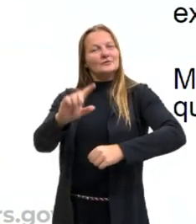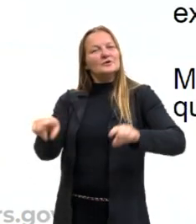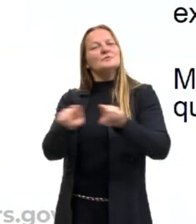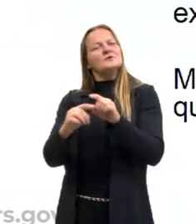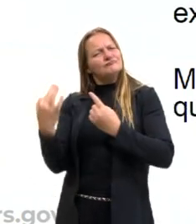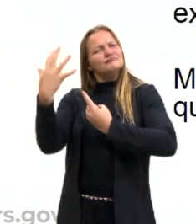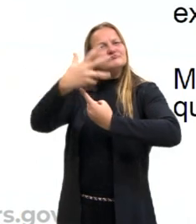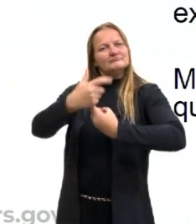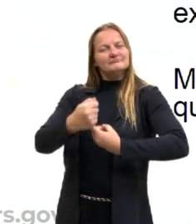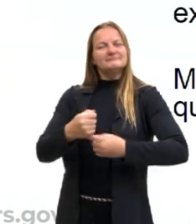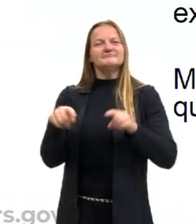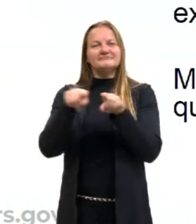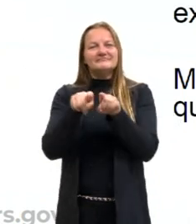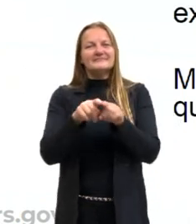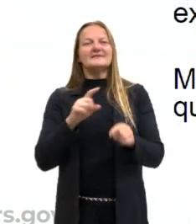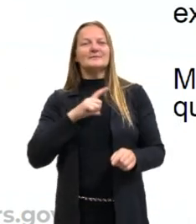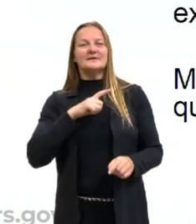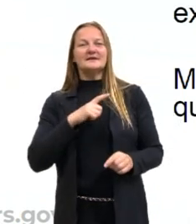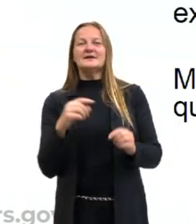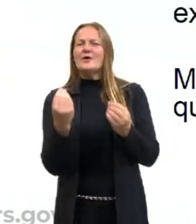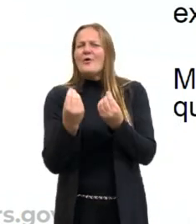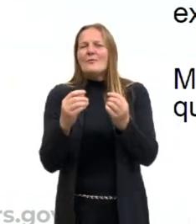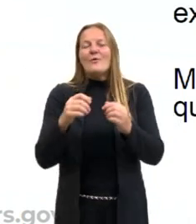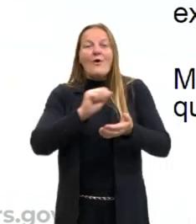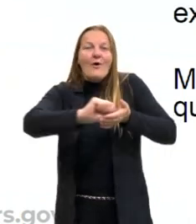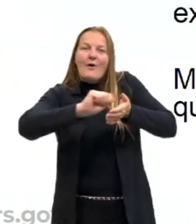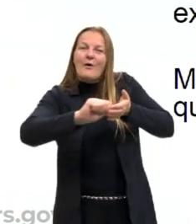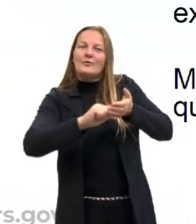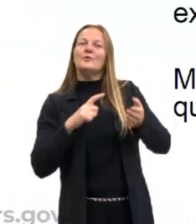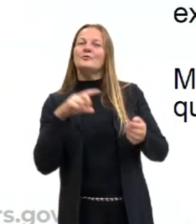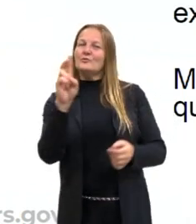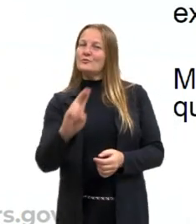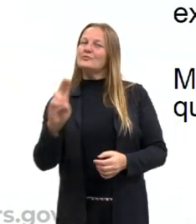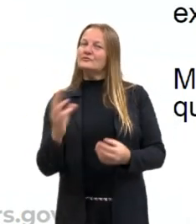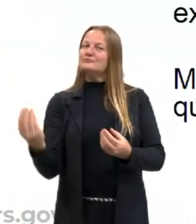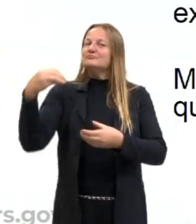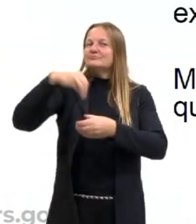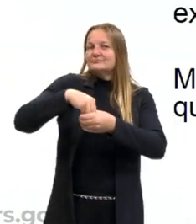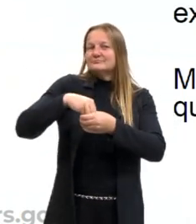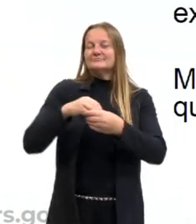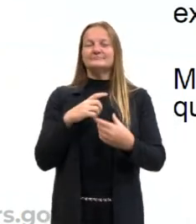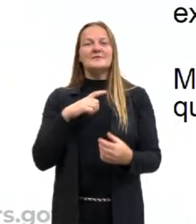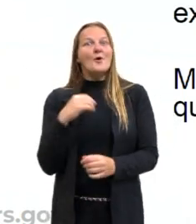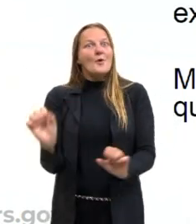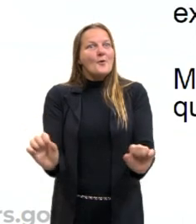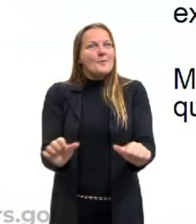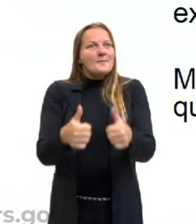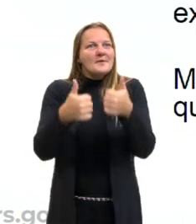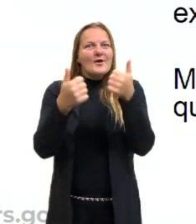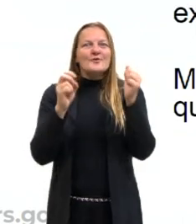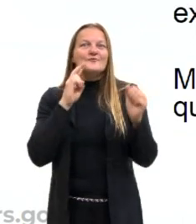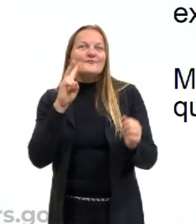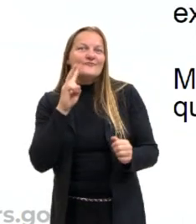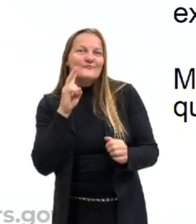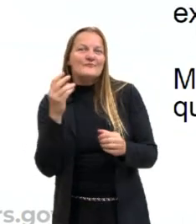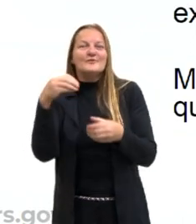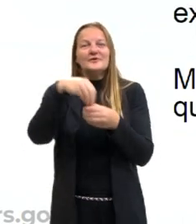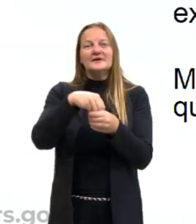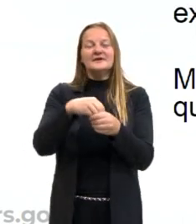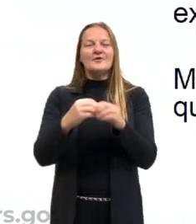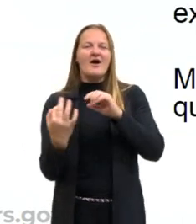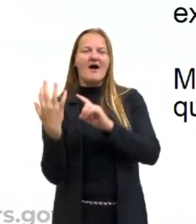uma forma de arte é uma forma de arte que os autores utilizam os melhores vocábulos para poder